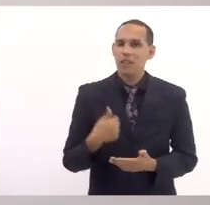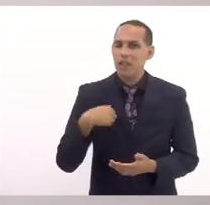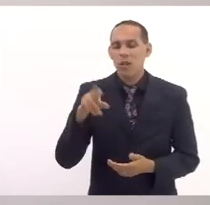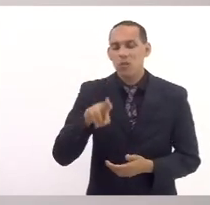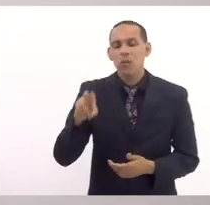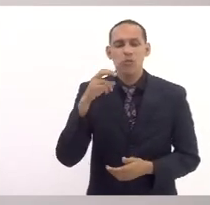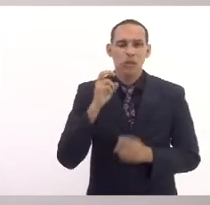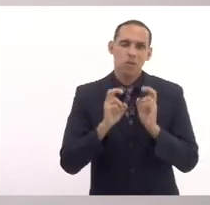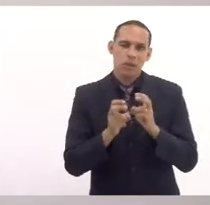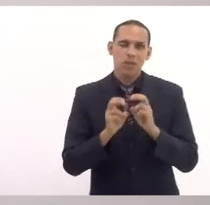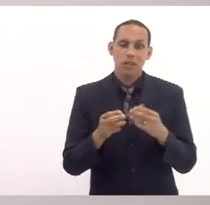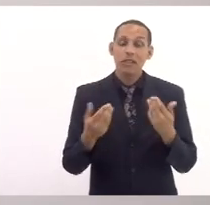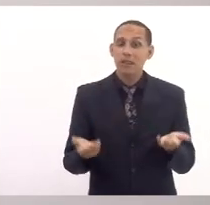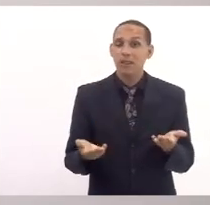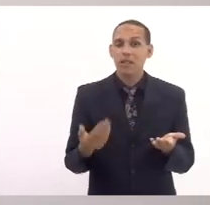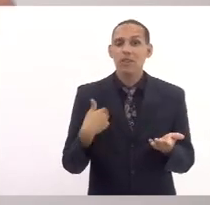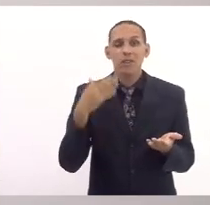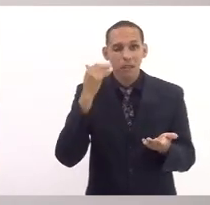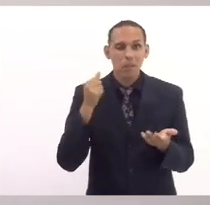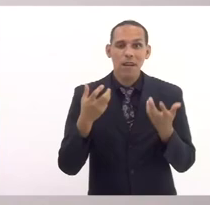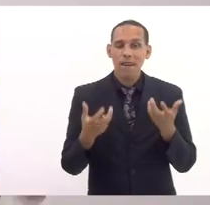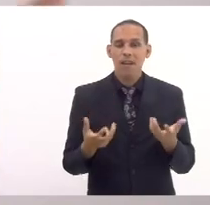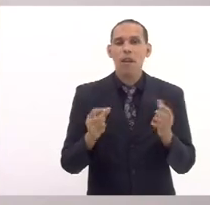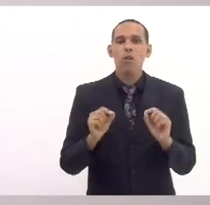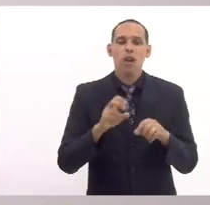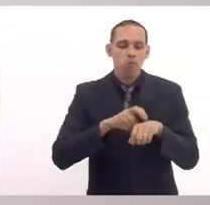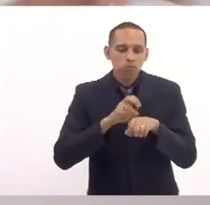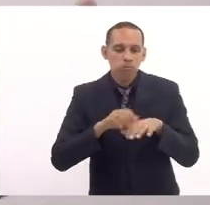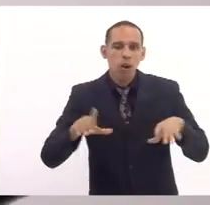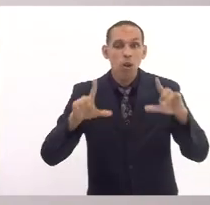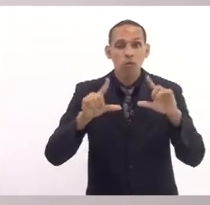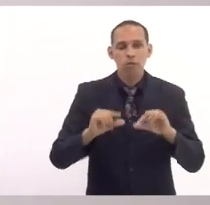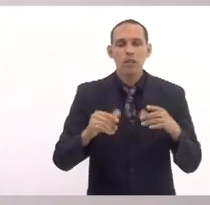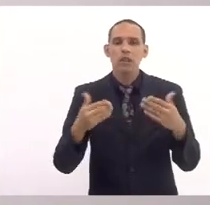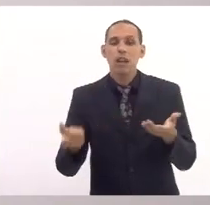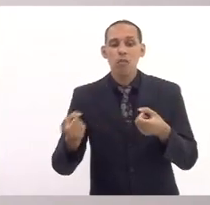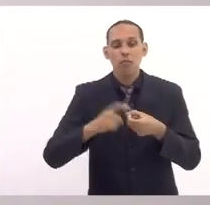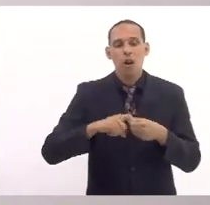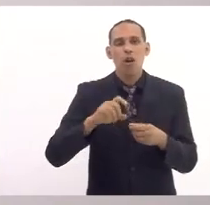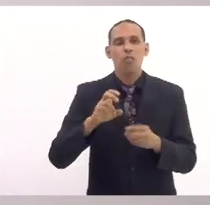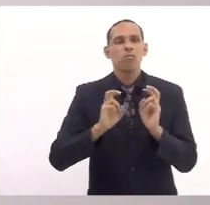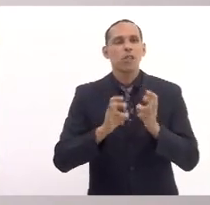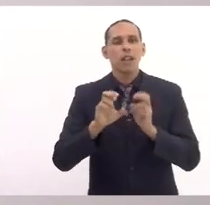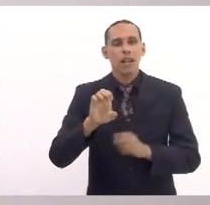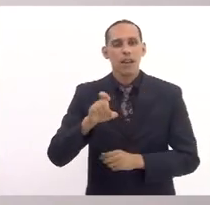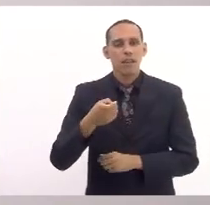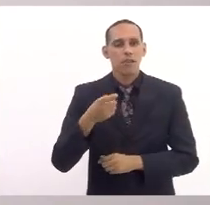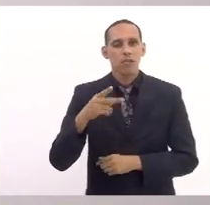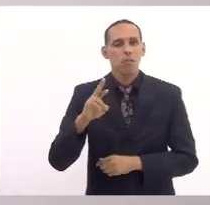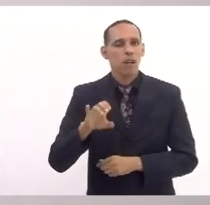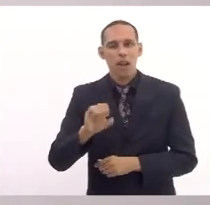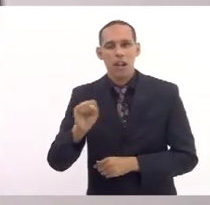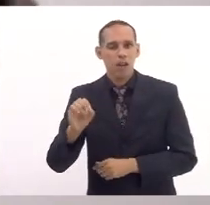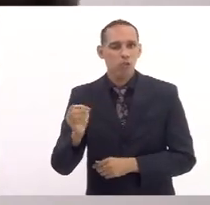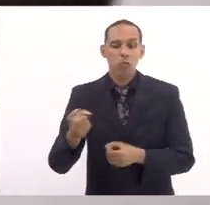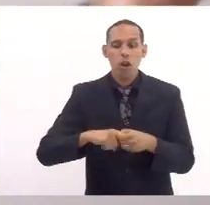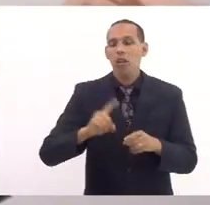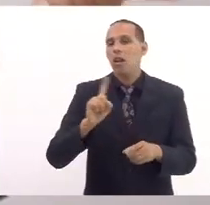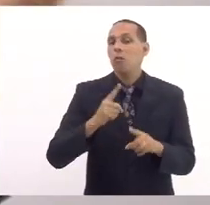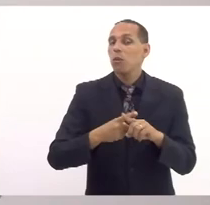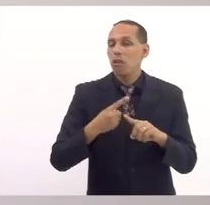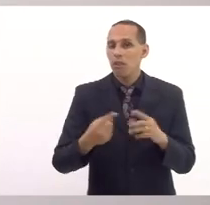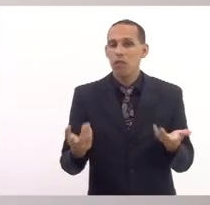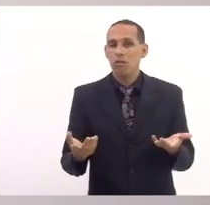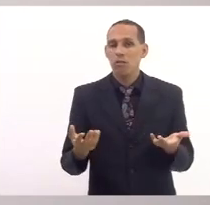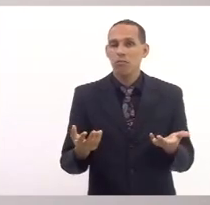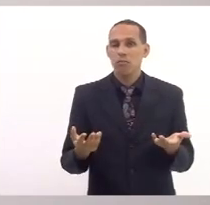de trem. Então, eu queria saber, já que acabou a pandemia, por que não volta o trem expresso? Porque é uma demanda, uma reclamação imensa da população